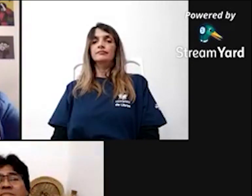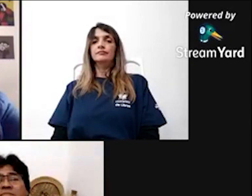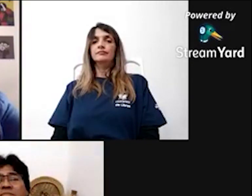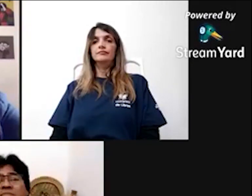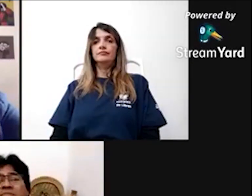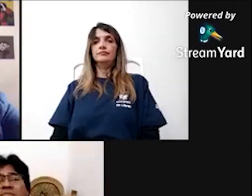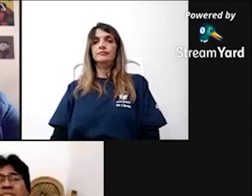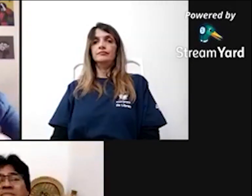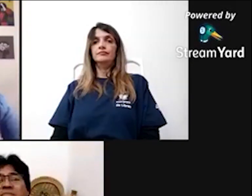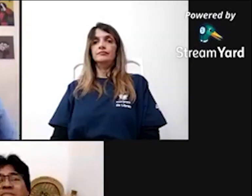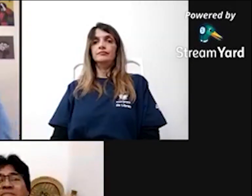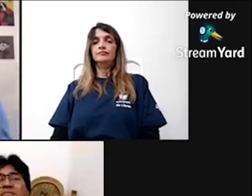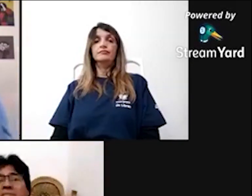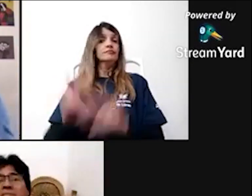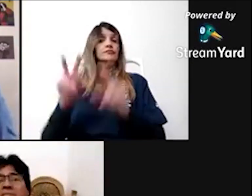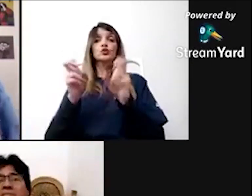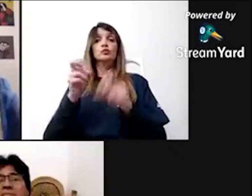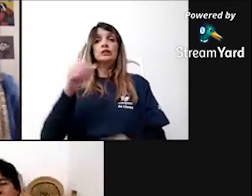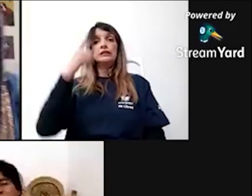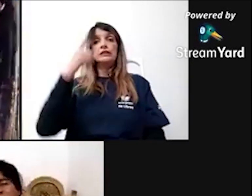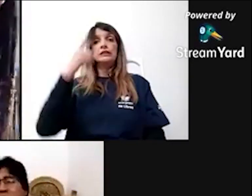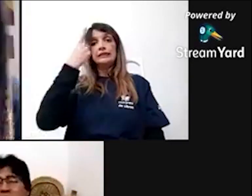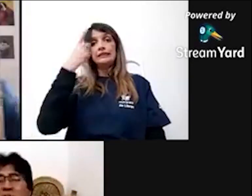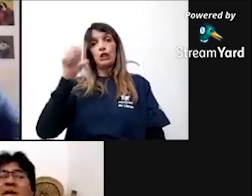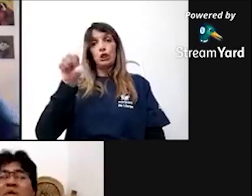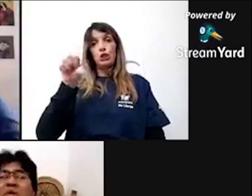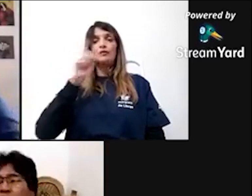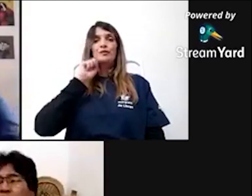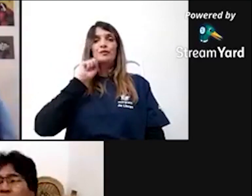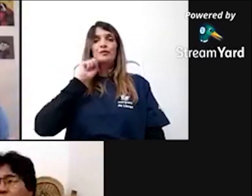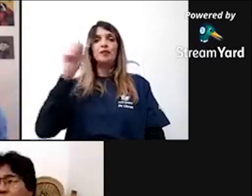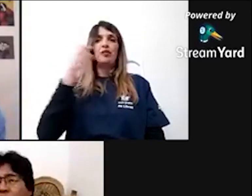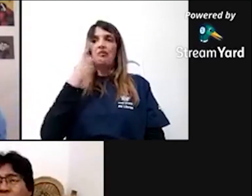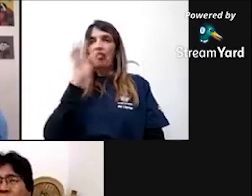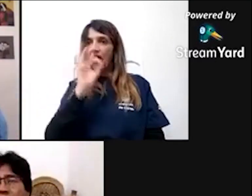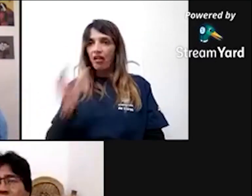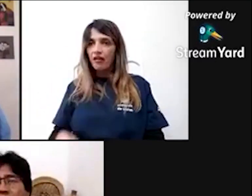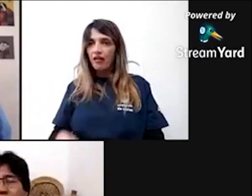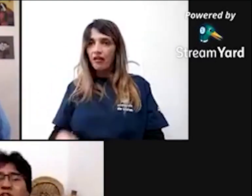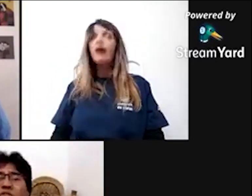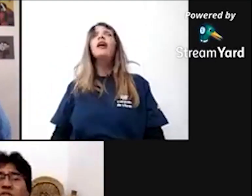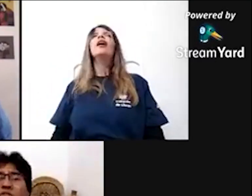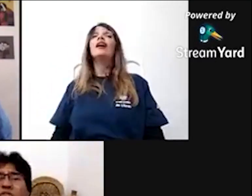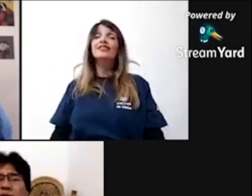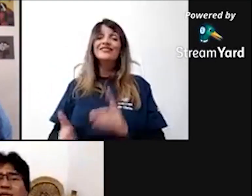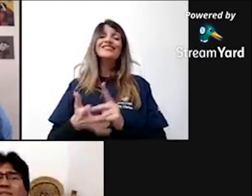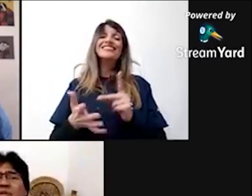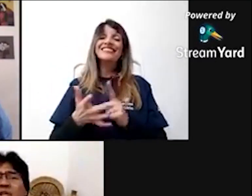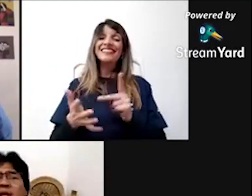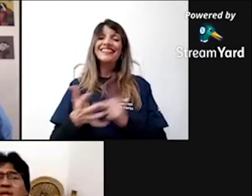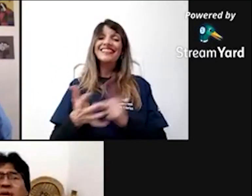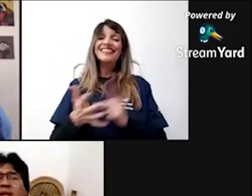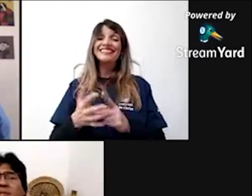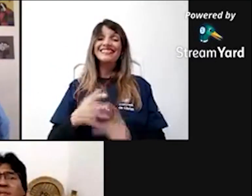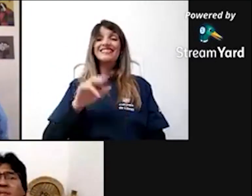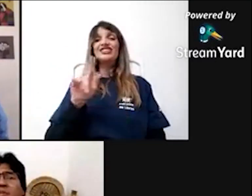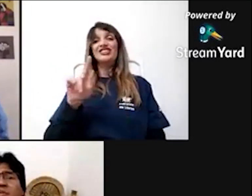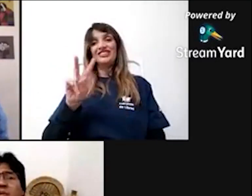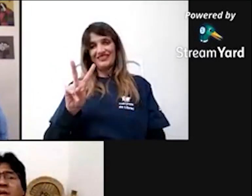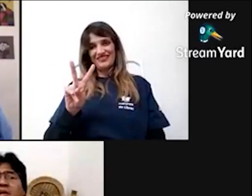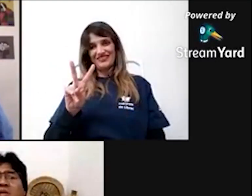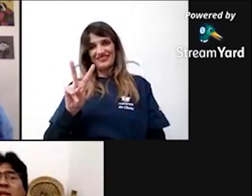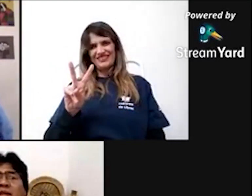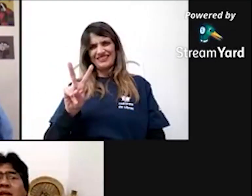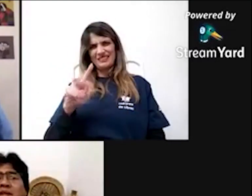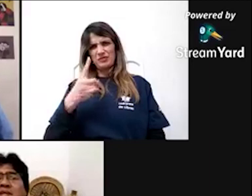não vai falar nada? Ah, sim. Pô, foi Getúlio Vargas que pôs lá em 40 e pouco,